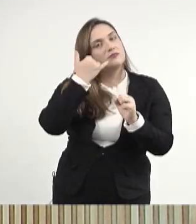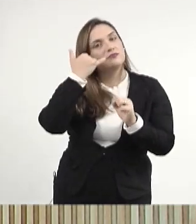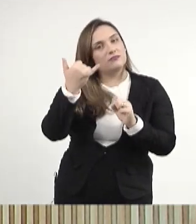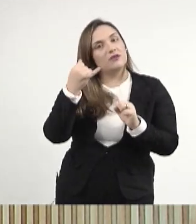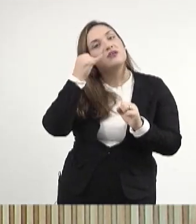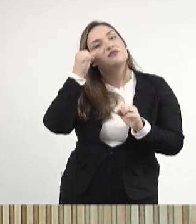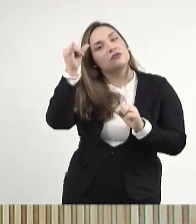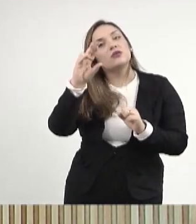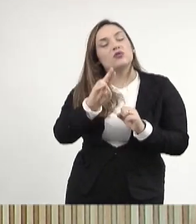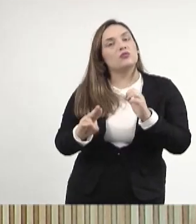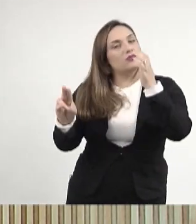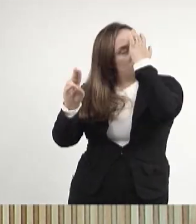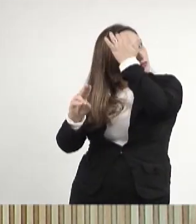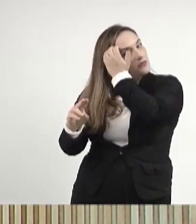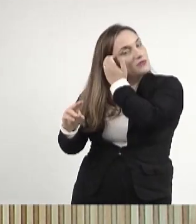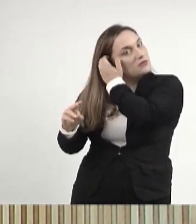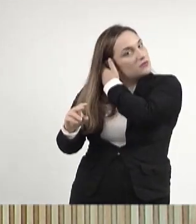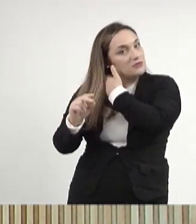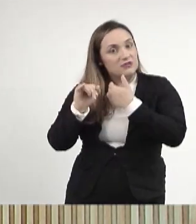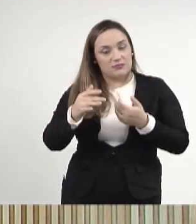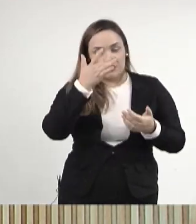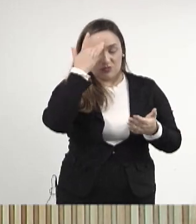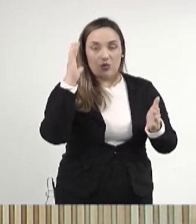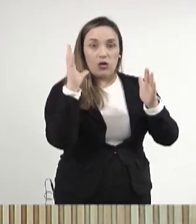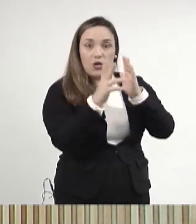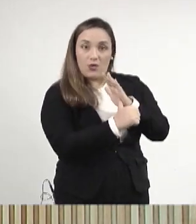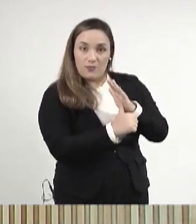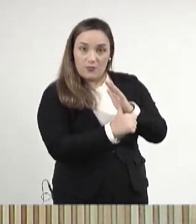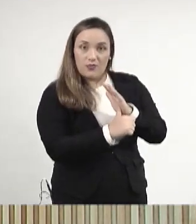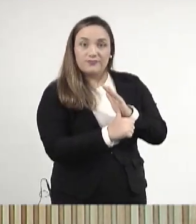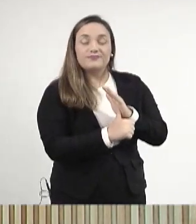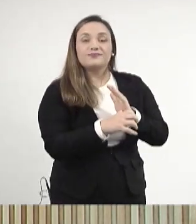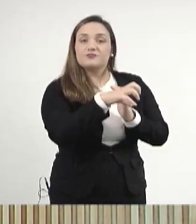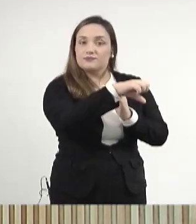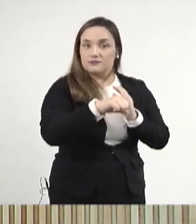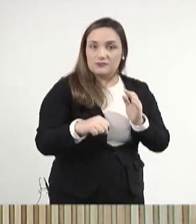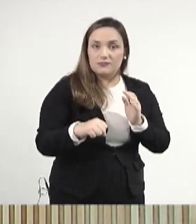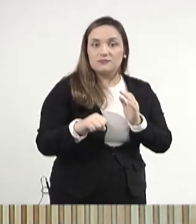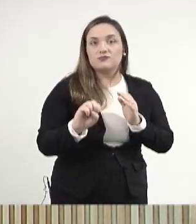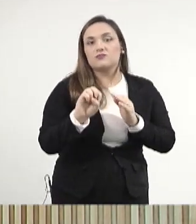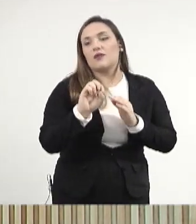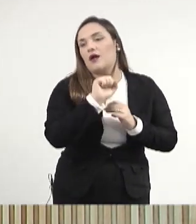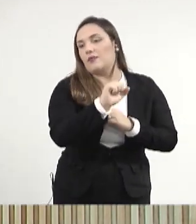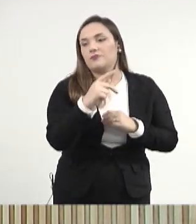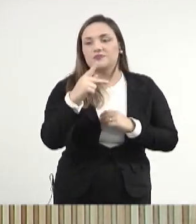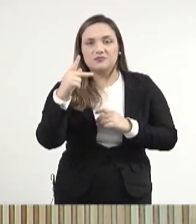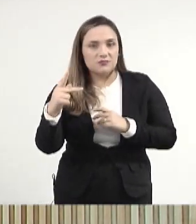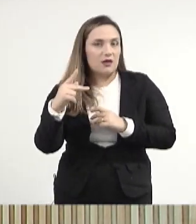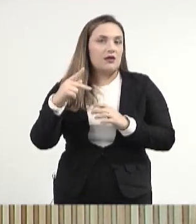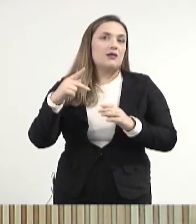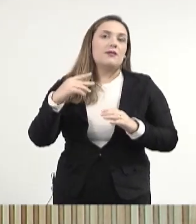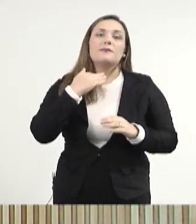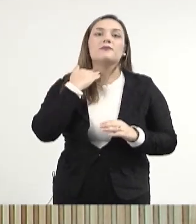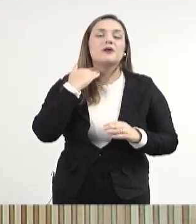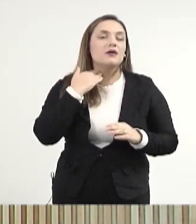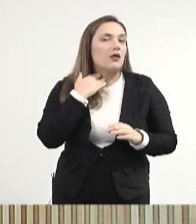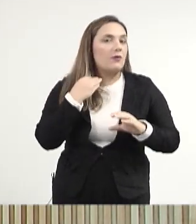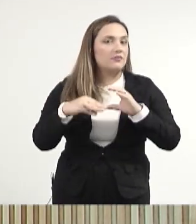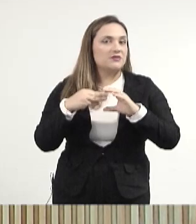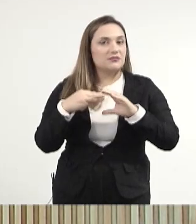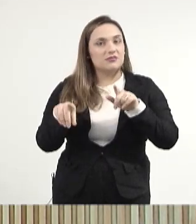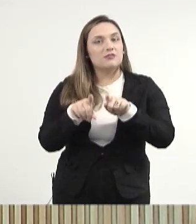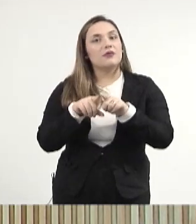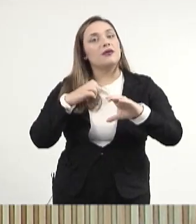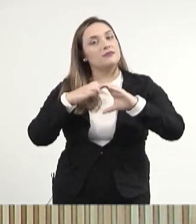o uso por quem roubou ou furtou o celular dos aplicativos de banco, aplicativos de mensagem, acesso ao e-mail